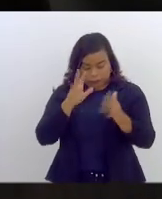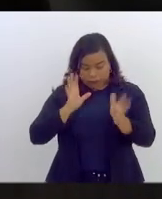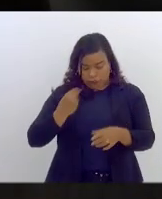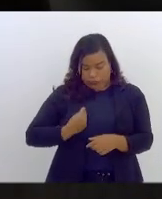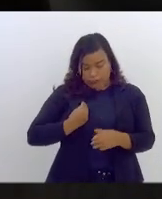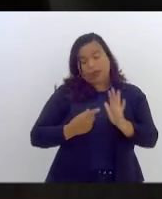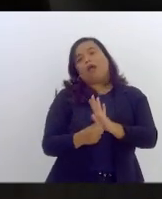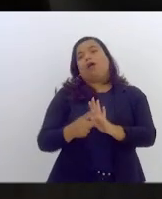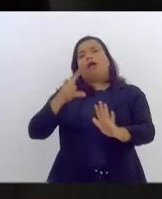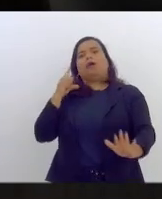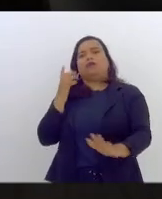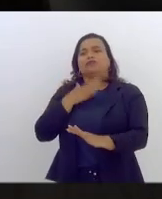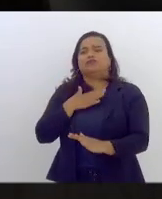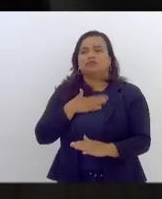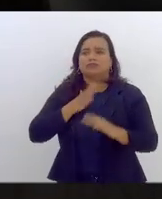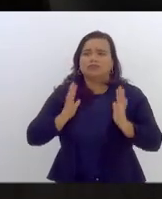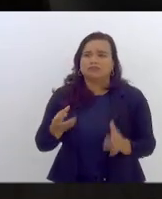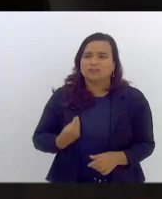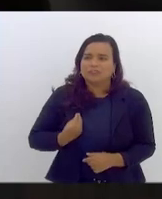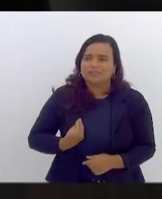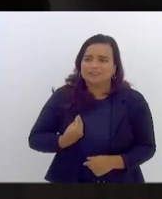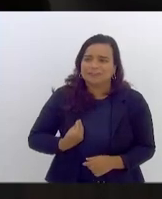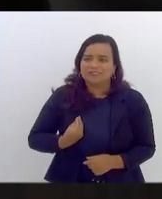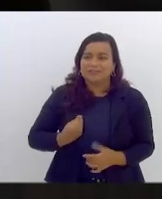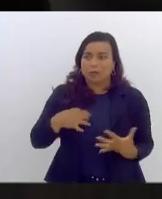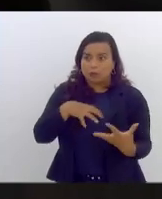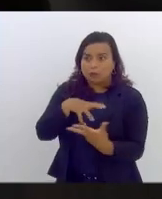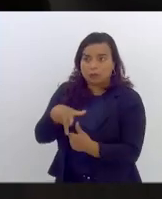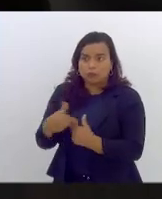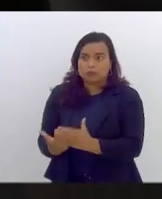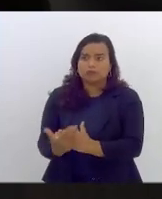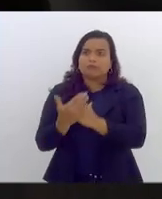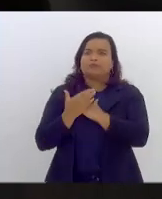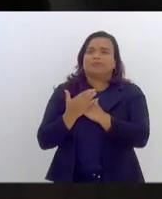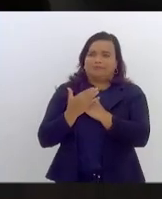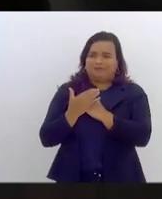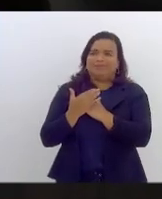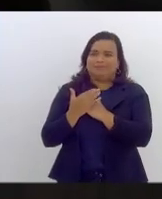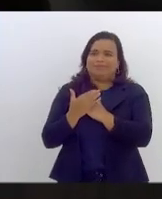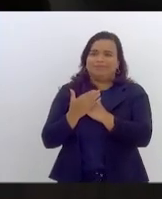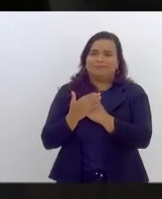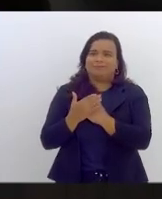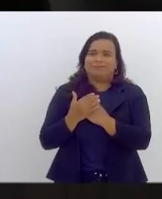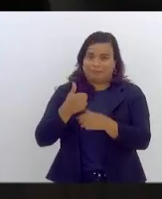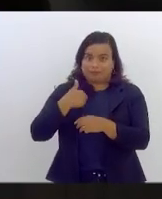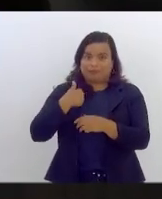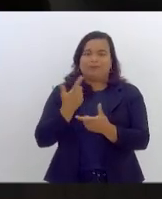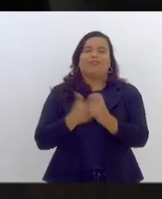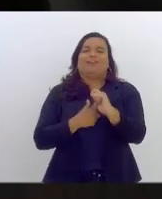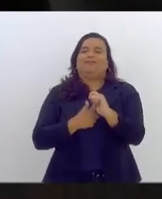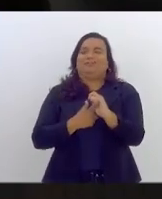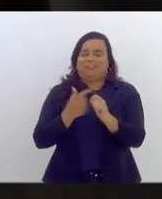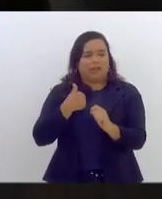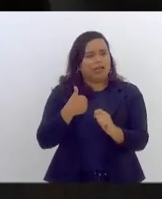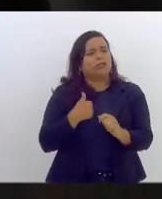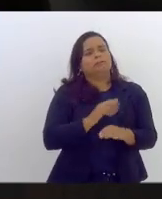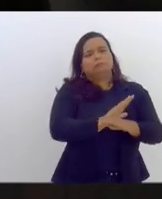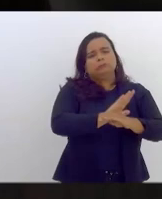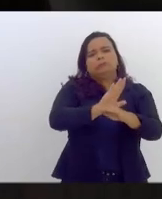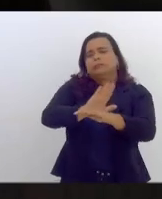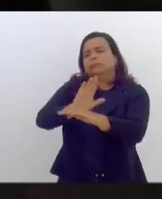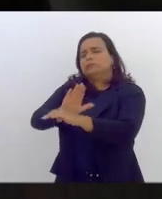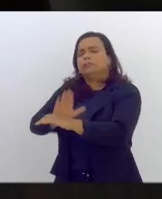de mim. O mundo é meu credor, não é meu devedor. Sou eu quem deve o mundo, sou eu quem deve